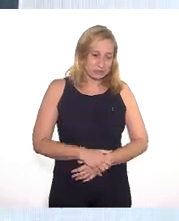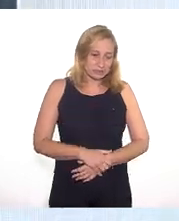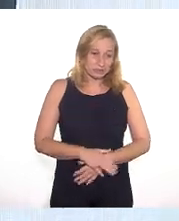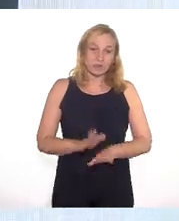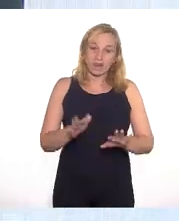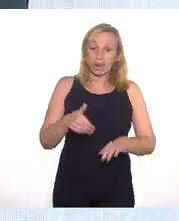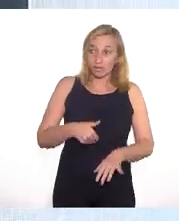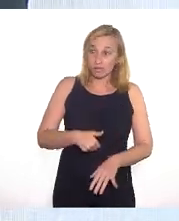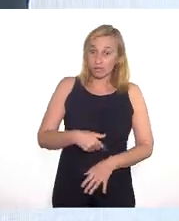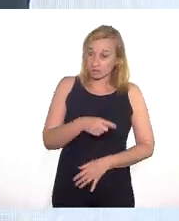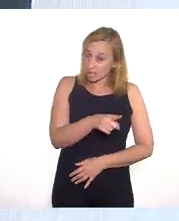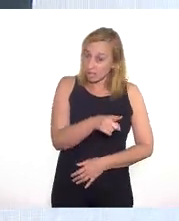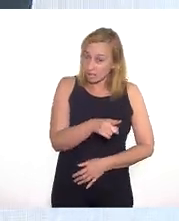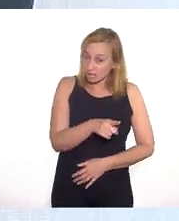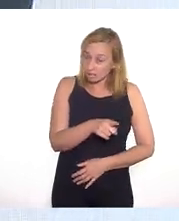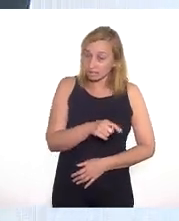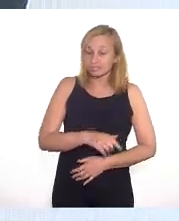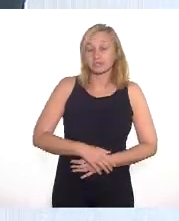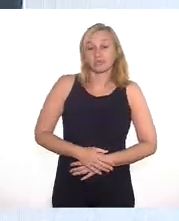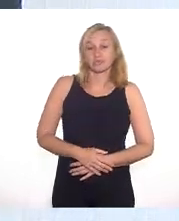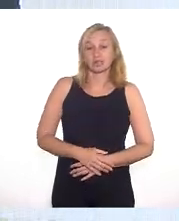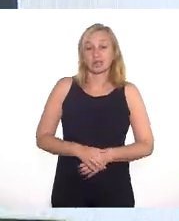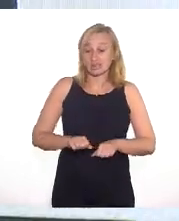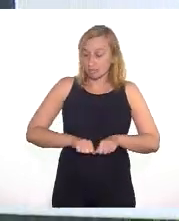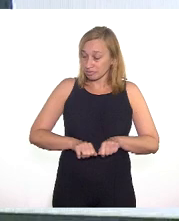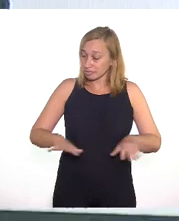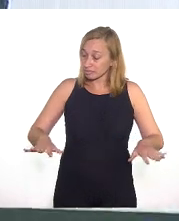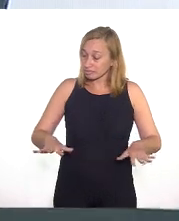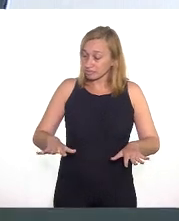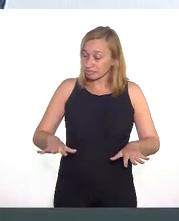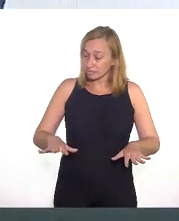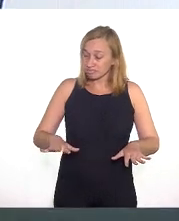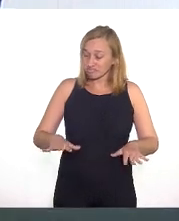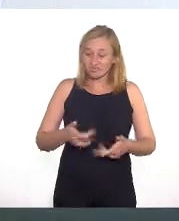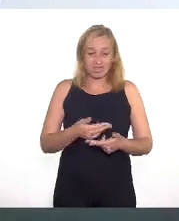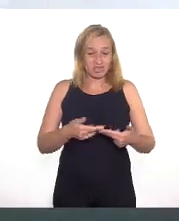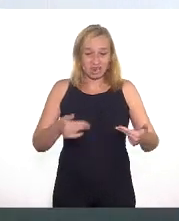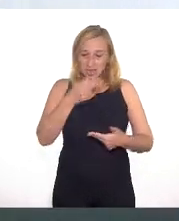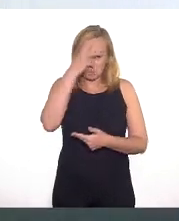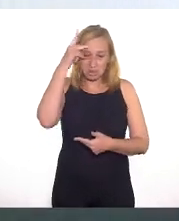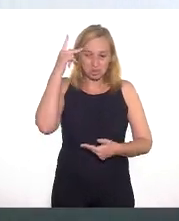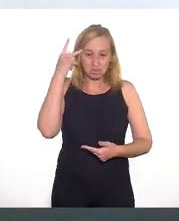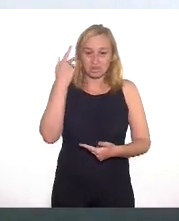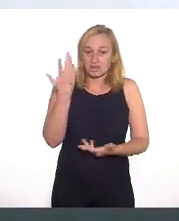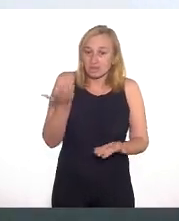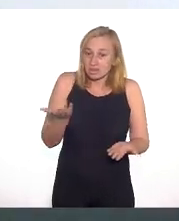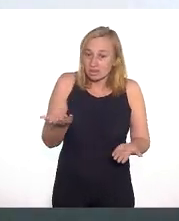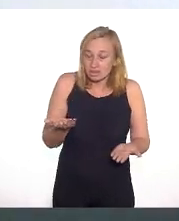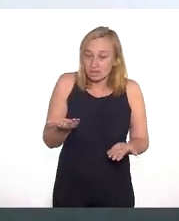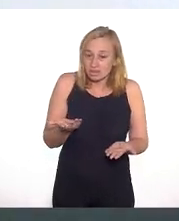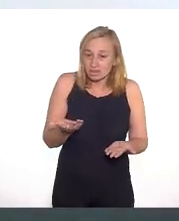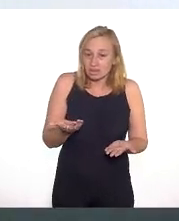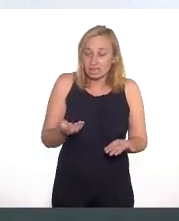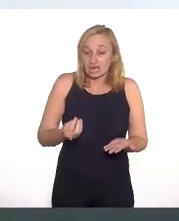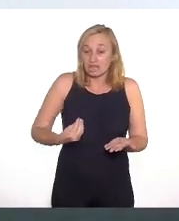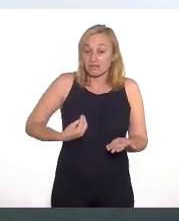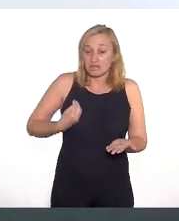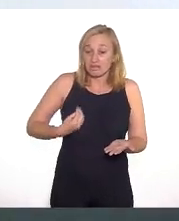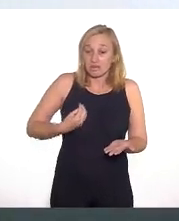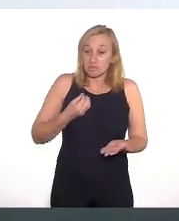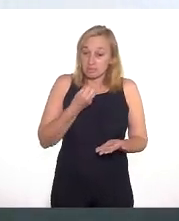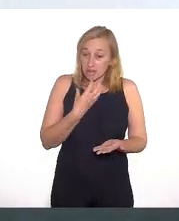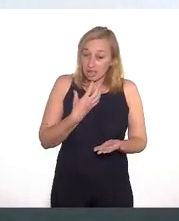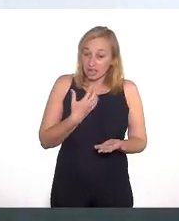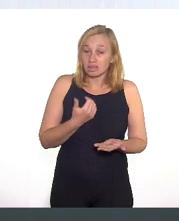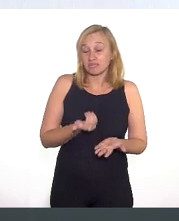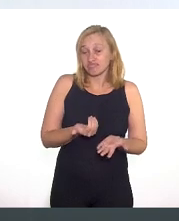aí. Essa pandemia tirou o sustento de muitos, muitos, muitos que viviam